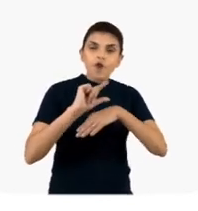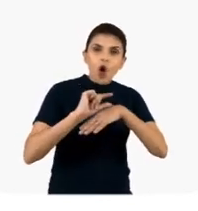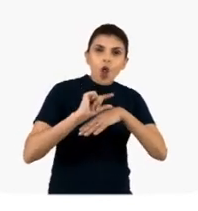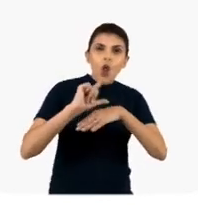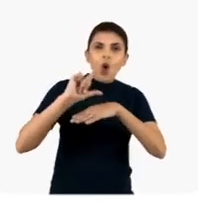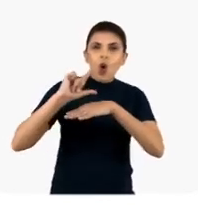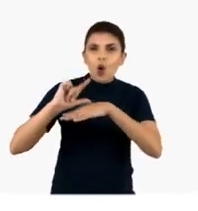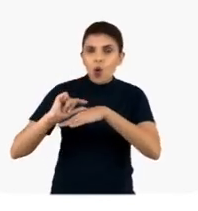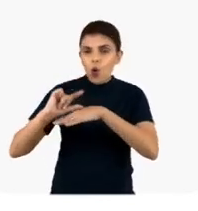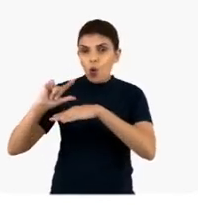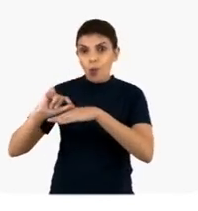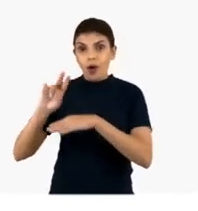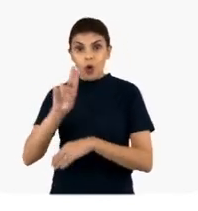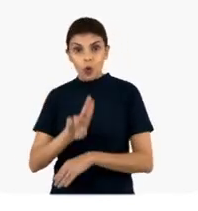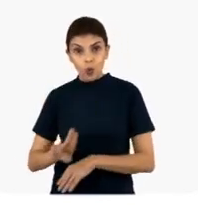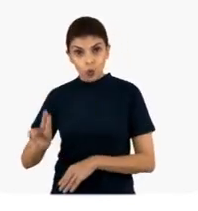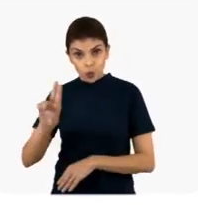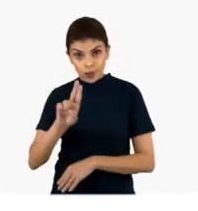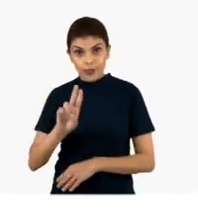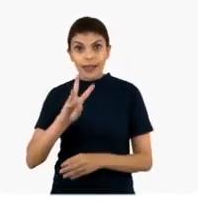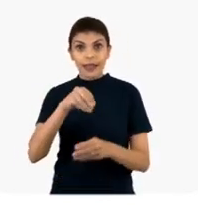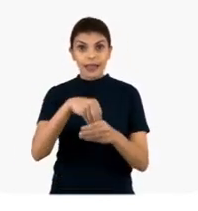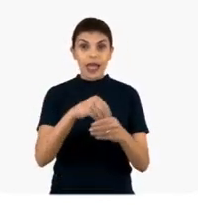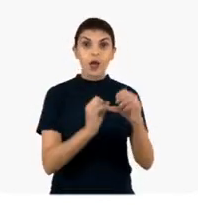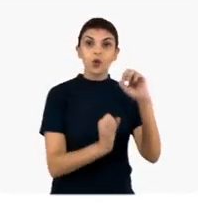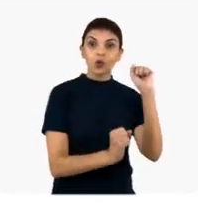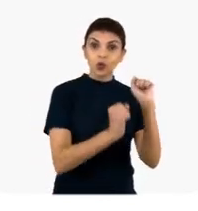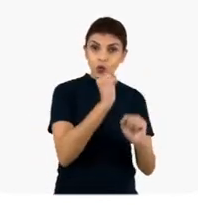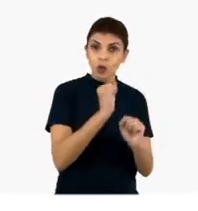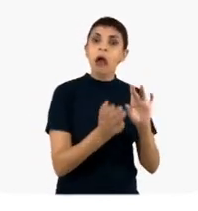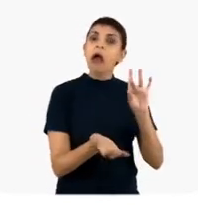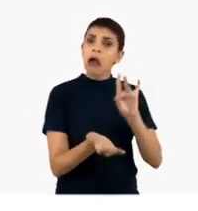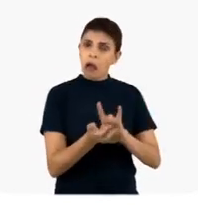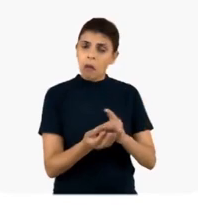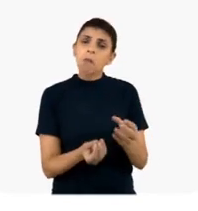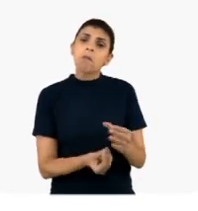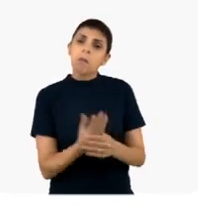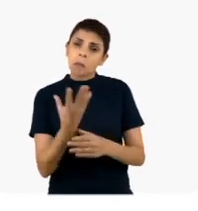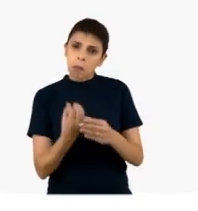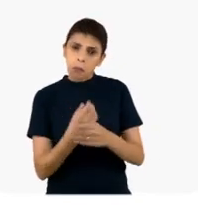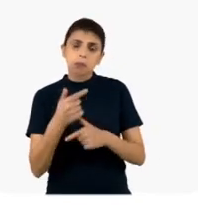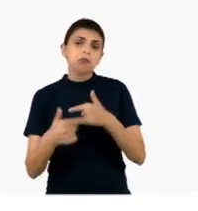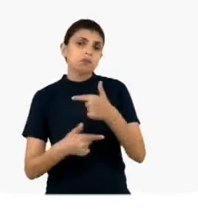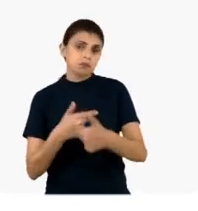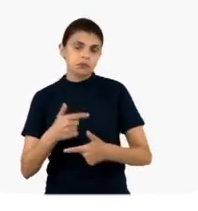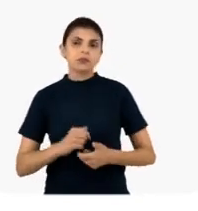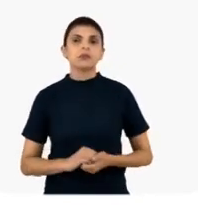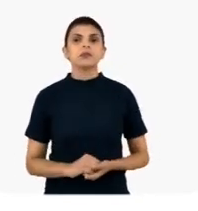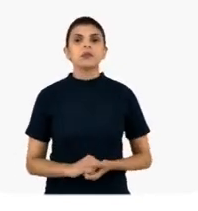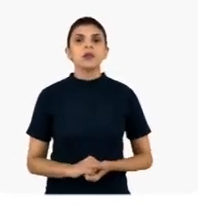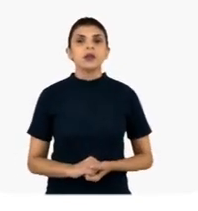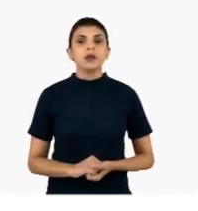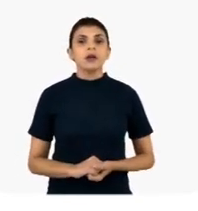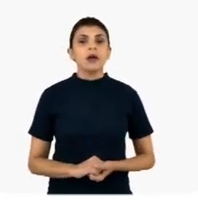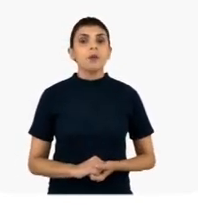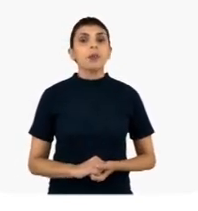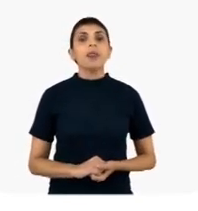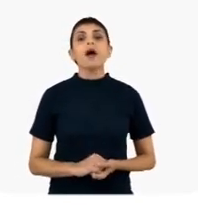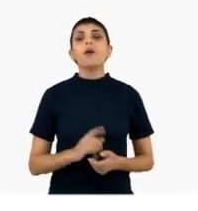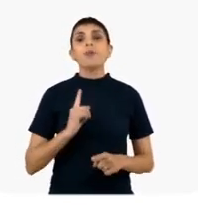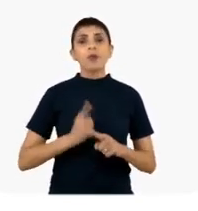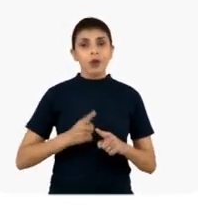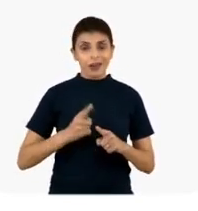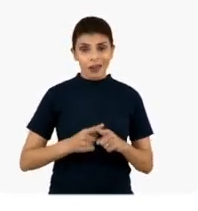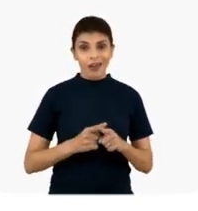pequeno volume de todas essas utilidades geradas dentro da indústria é utilizado realmente para a produção de meios e soluções. Isto quer dizer